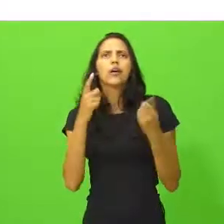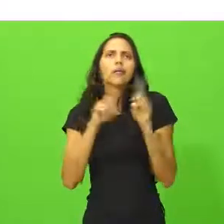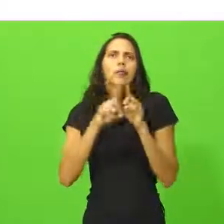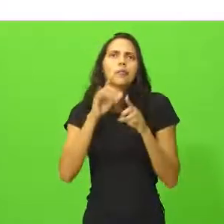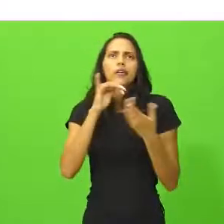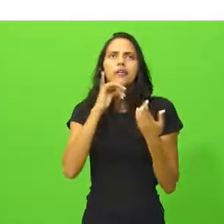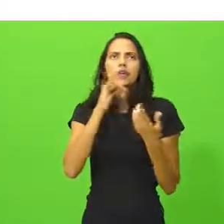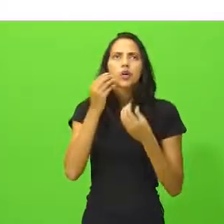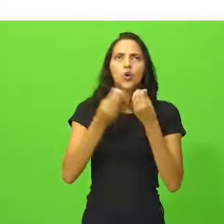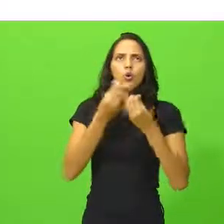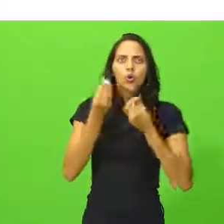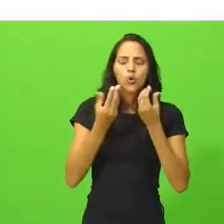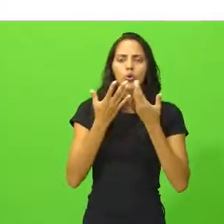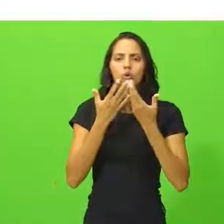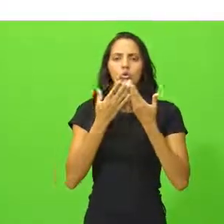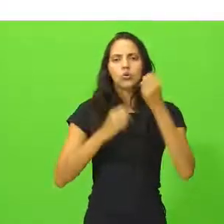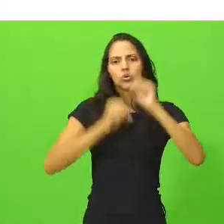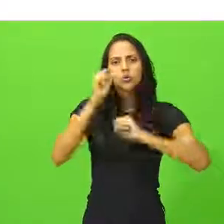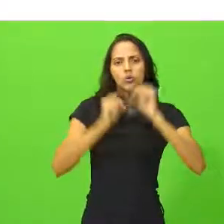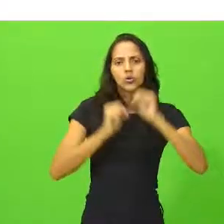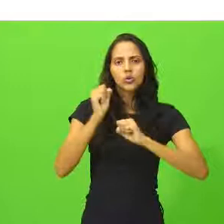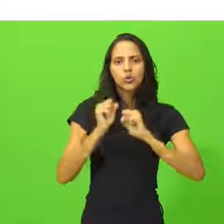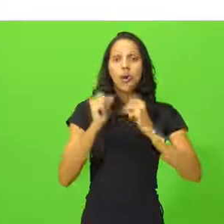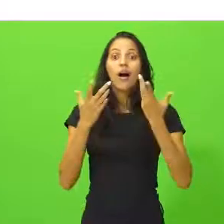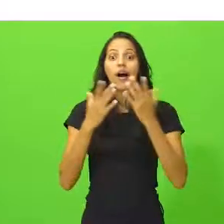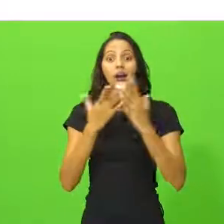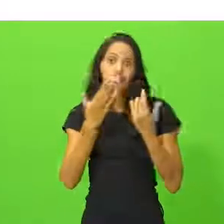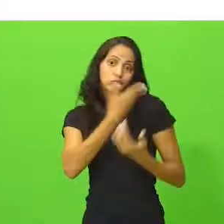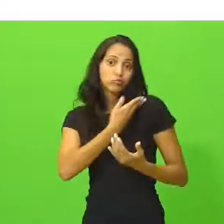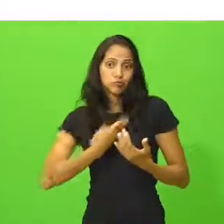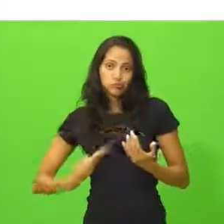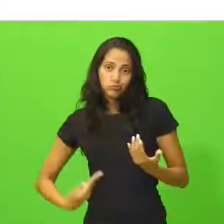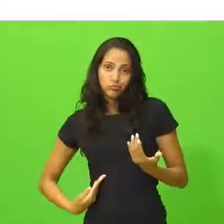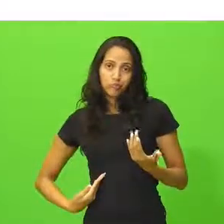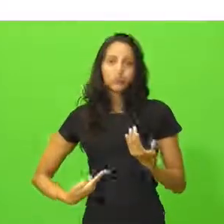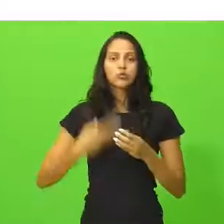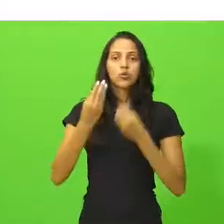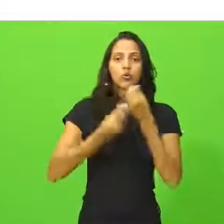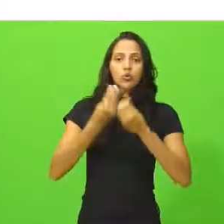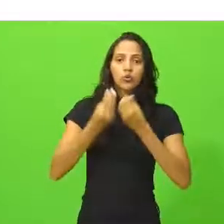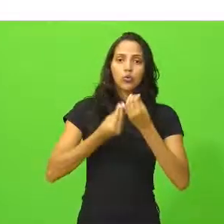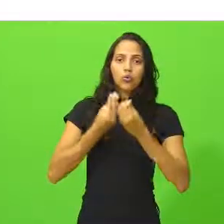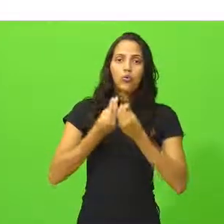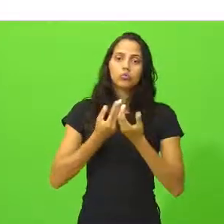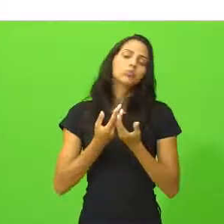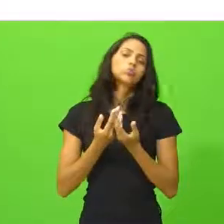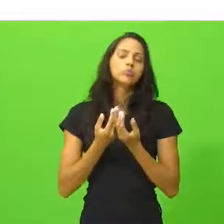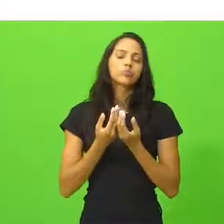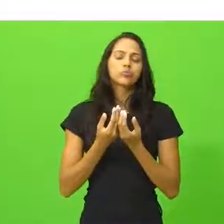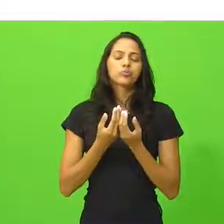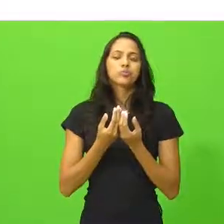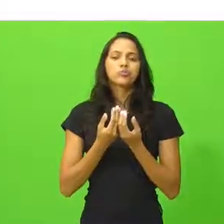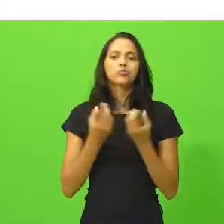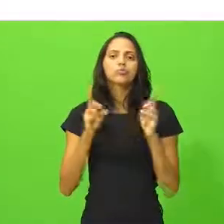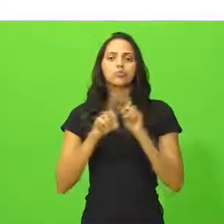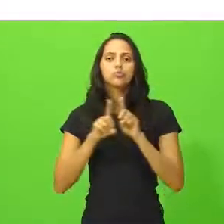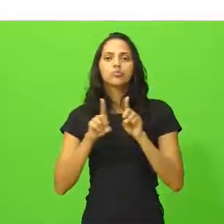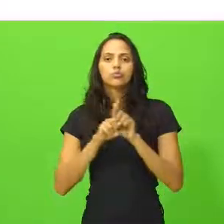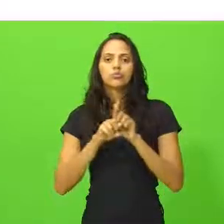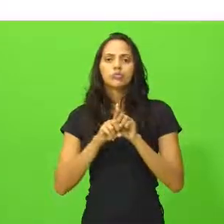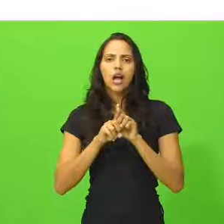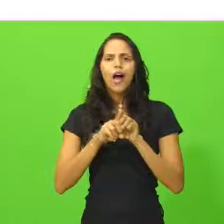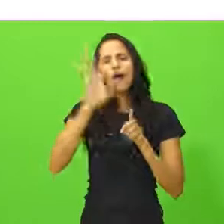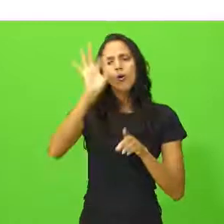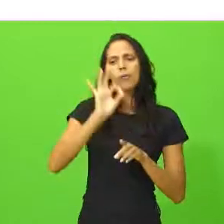serviços industriais de utilidade pública, tá? Que corresponde, de uma certa forma, tá? Um